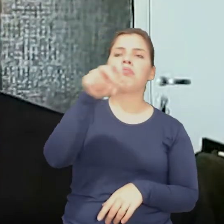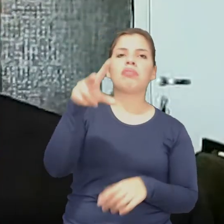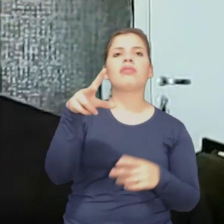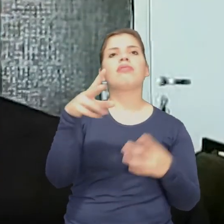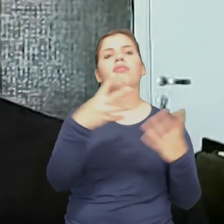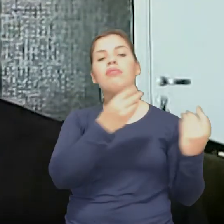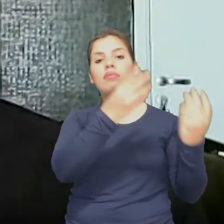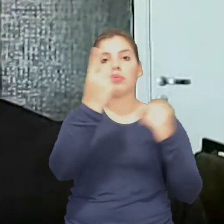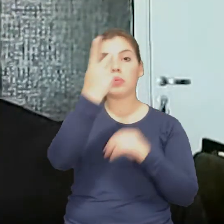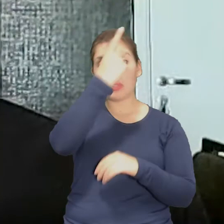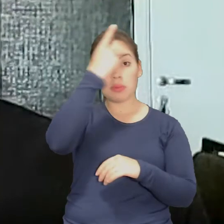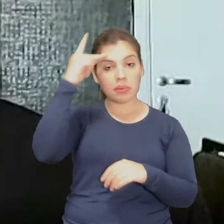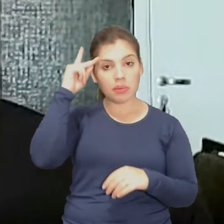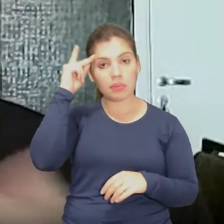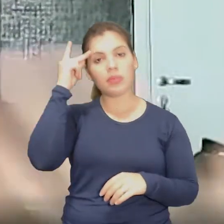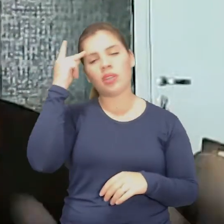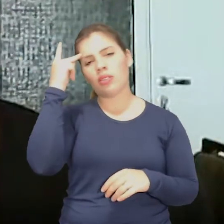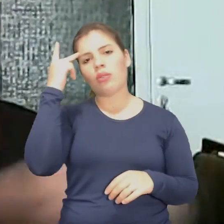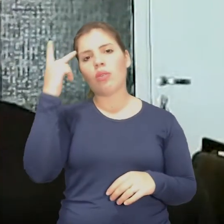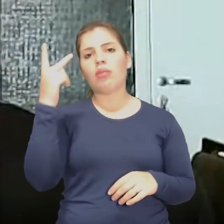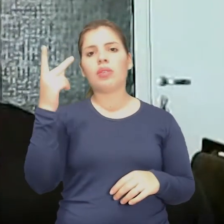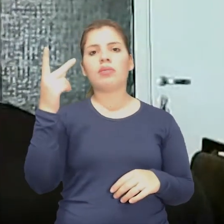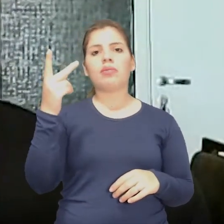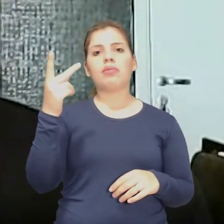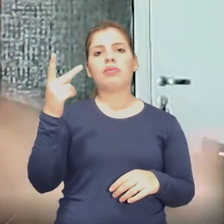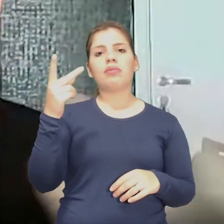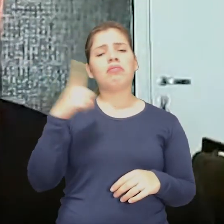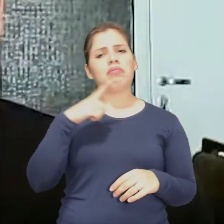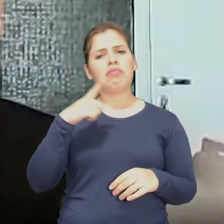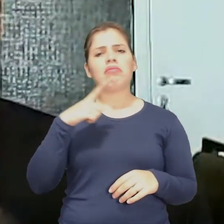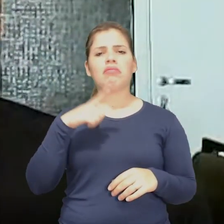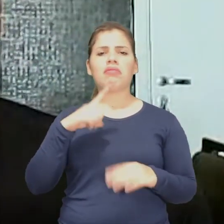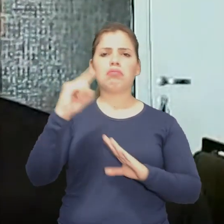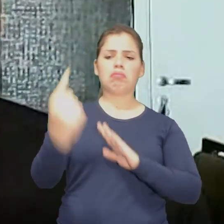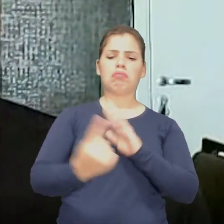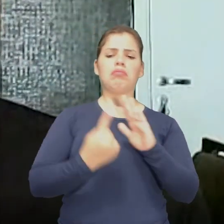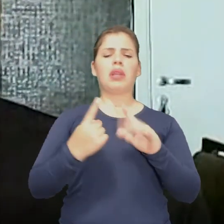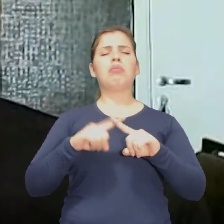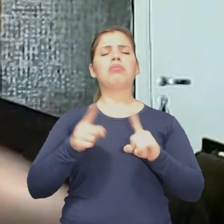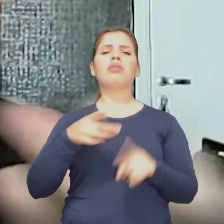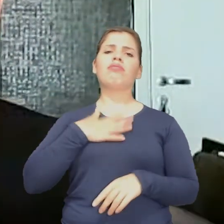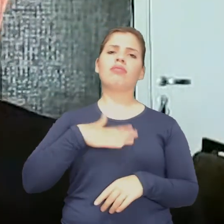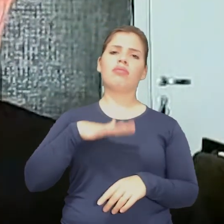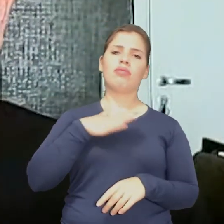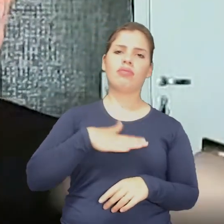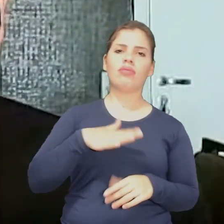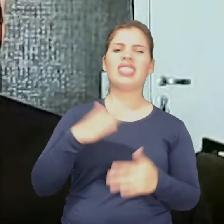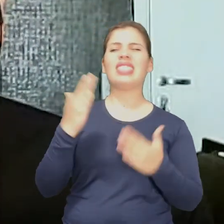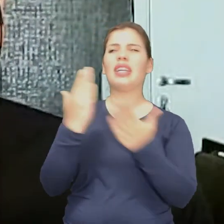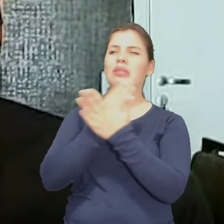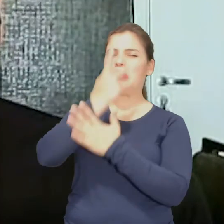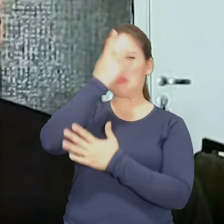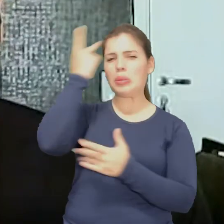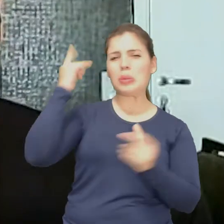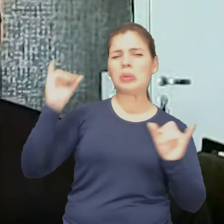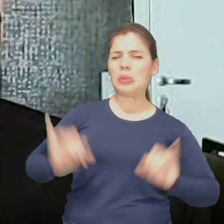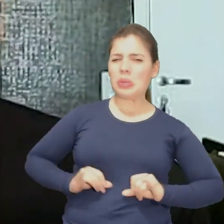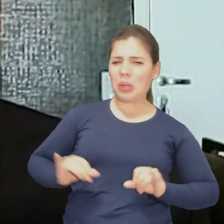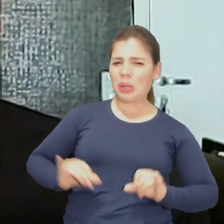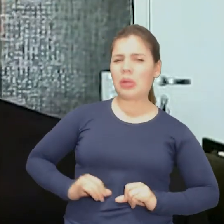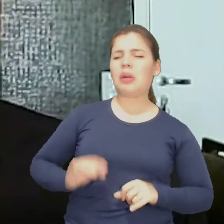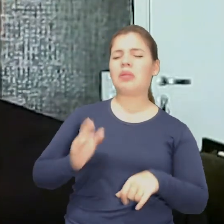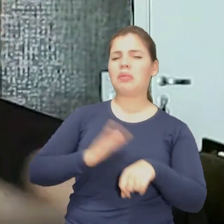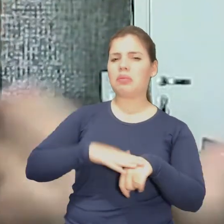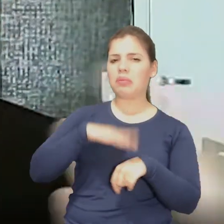disso, assim, pessoas. Tem pessoas que têm enfrentado, né, esse momento de uma maneira mais tranquila. Acho que tem pessoas que